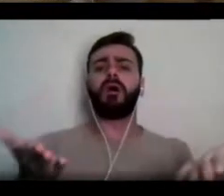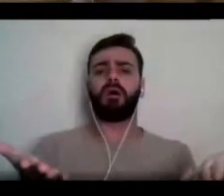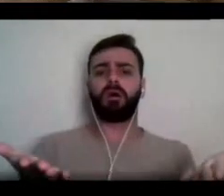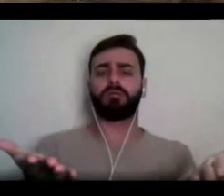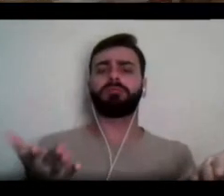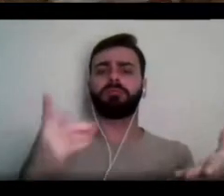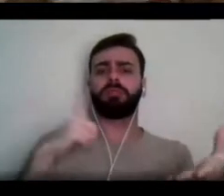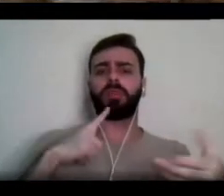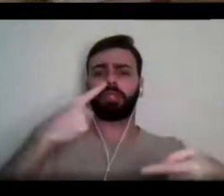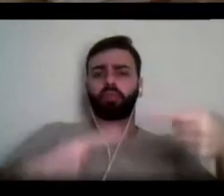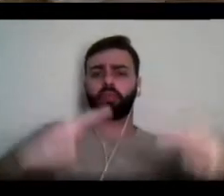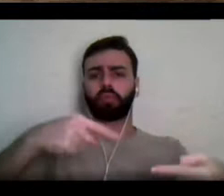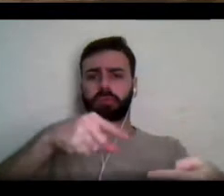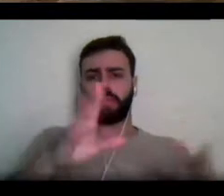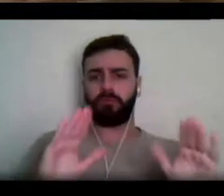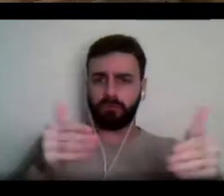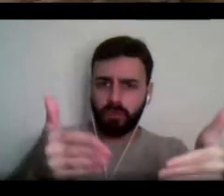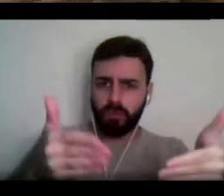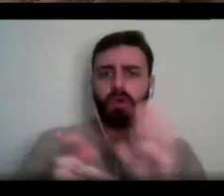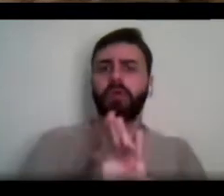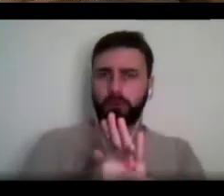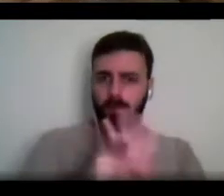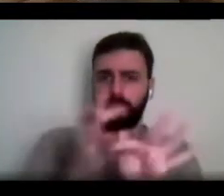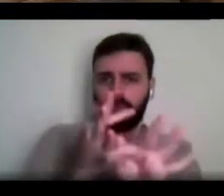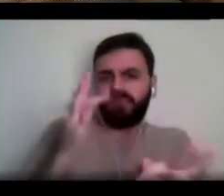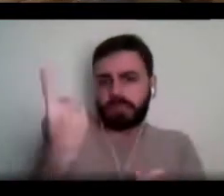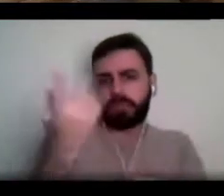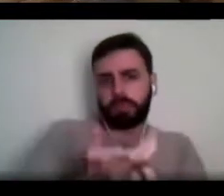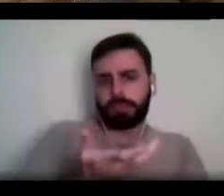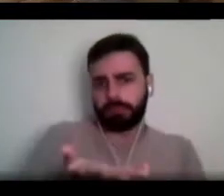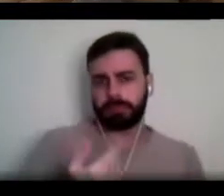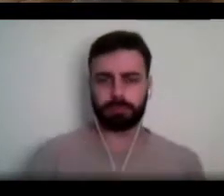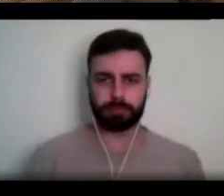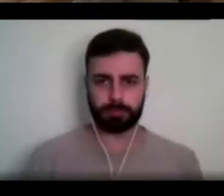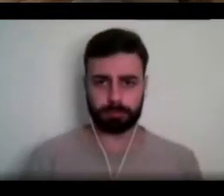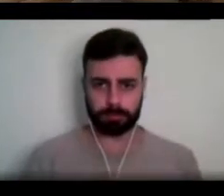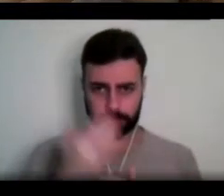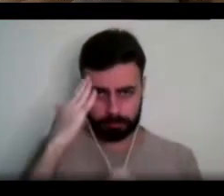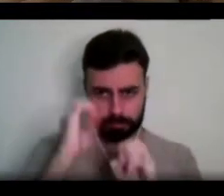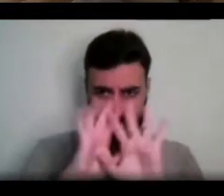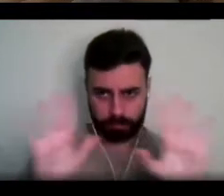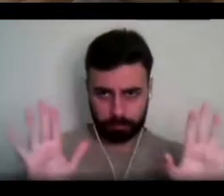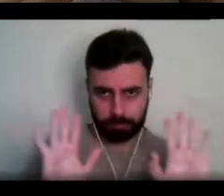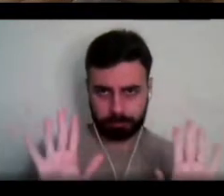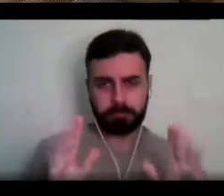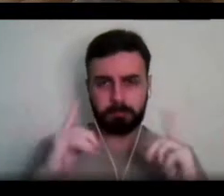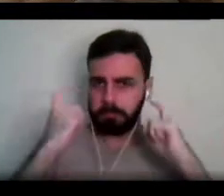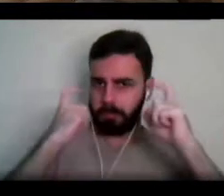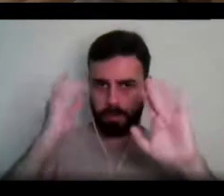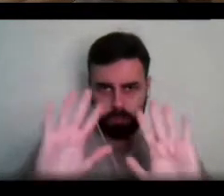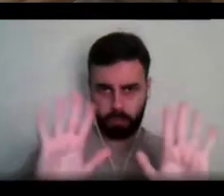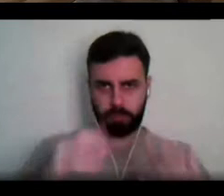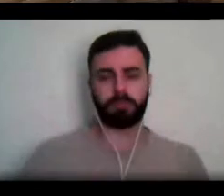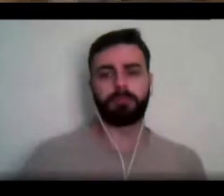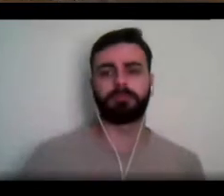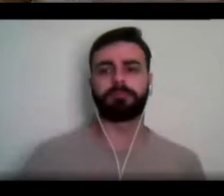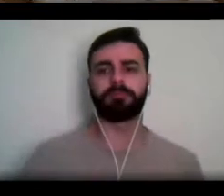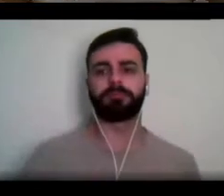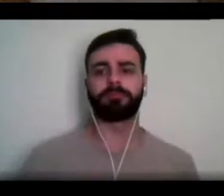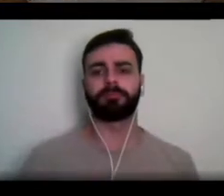Moodle. Aonde? No fórum. No fórum de Física 1, tá?